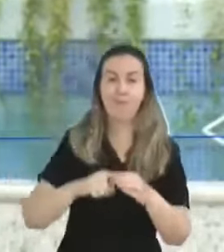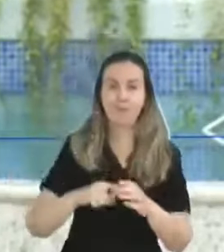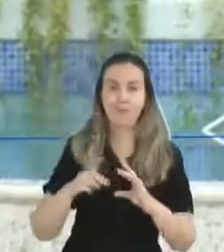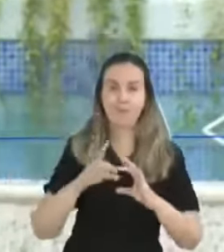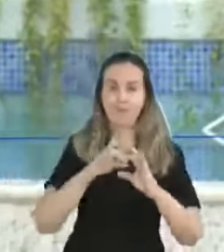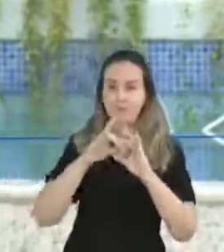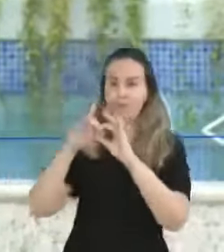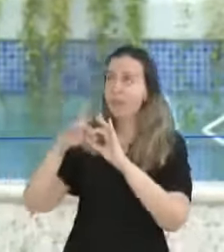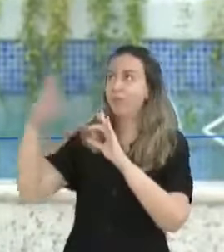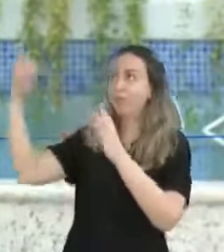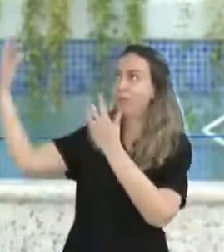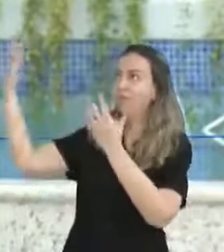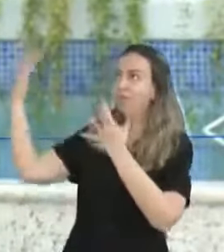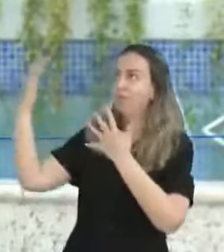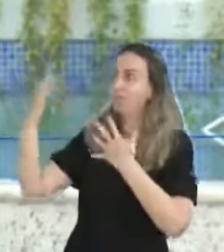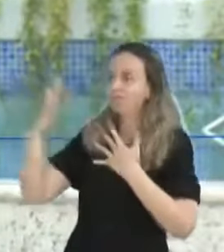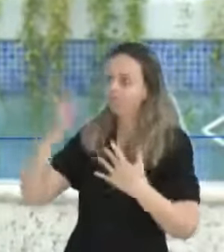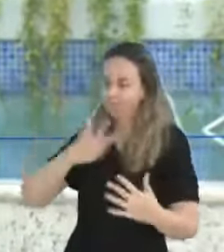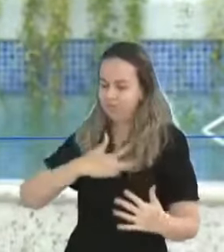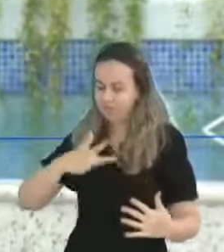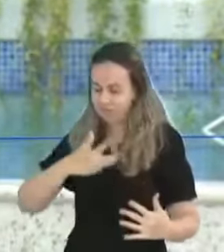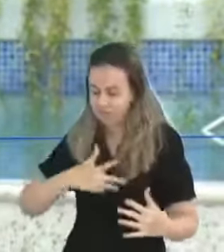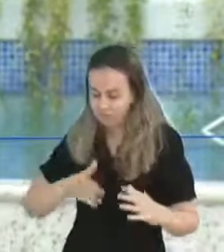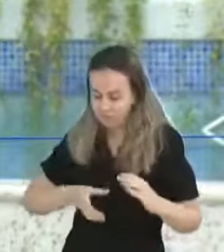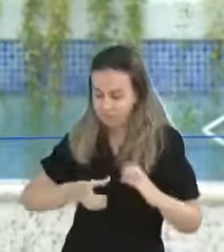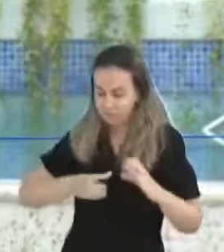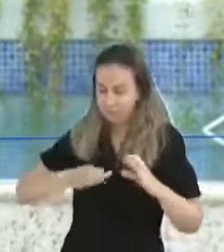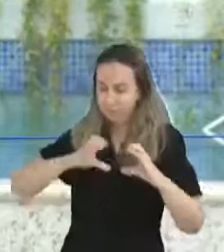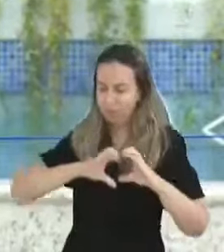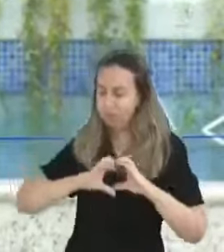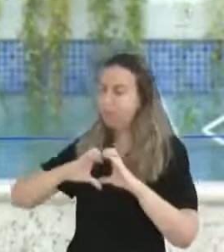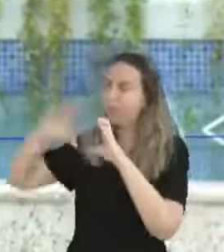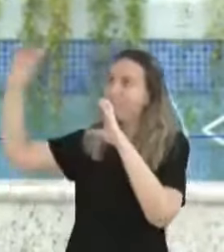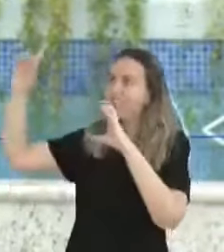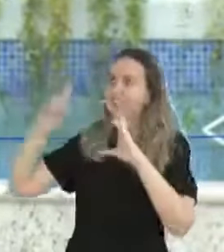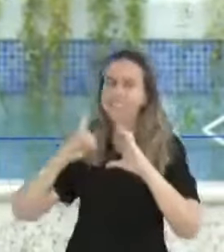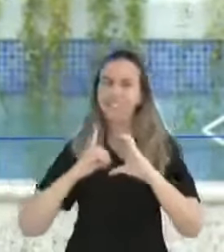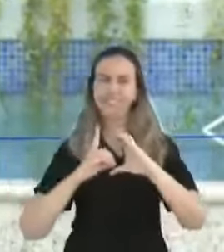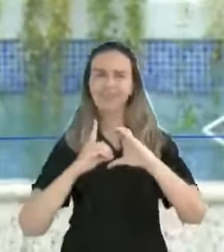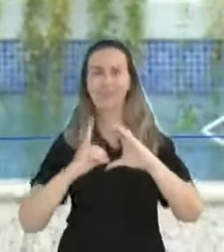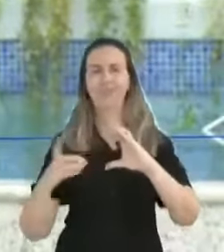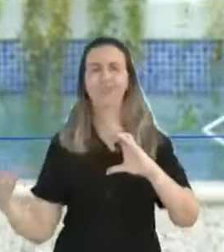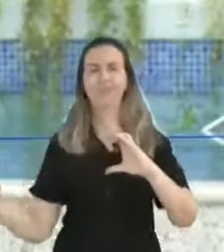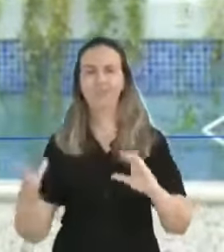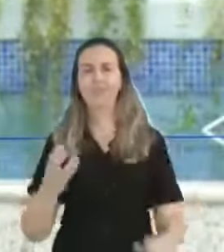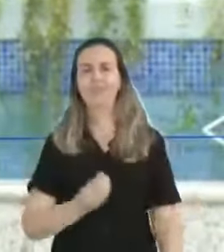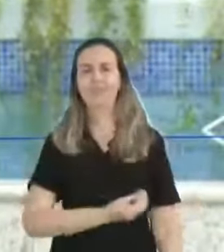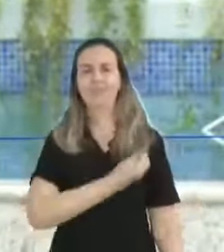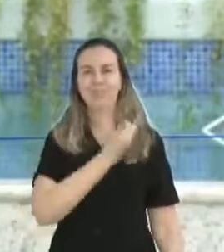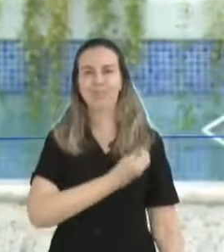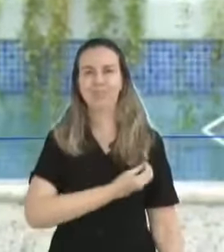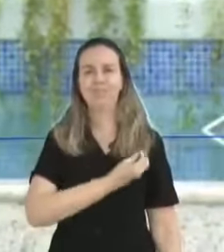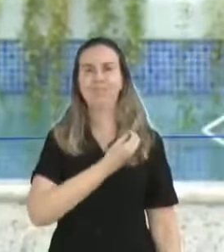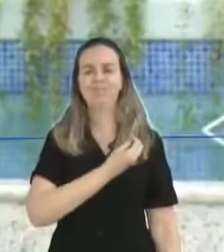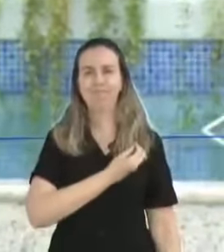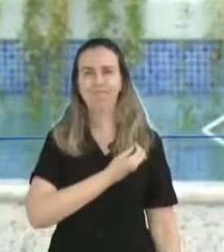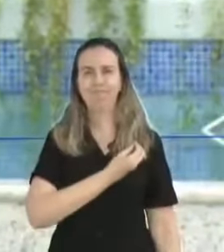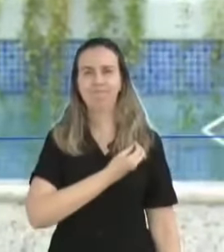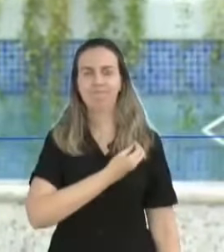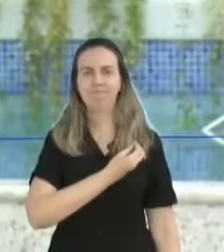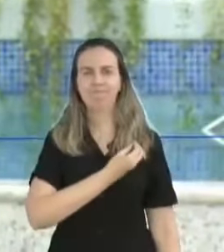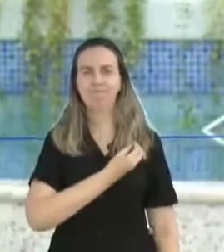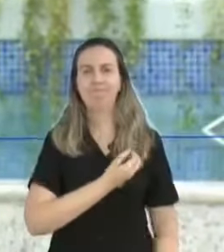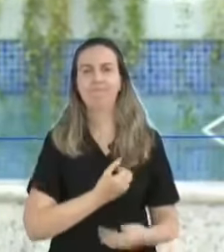acharão misericórdia, alcançarão misericórdia diante do Senhor. Está escrito